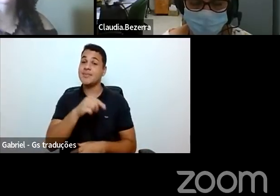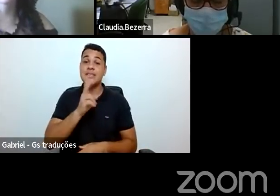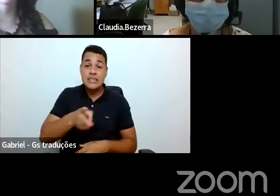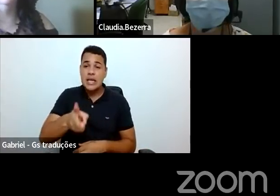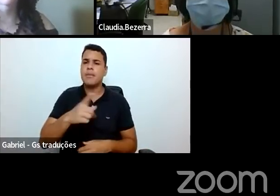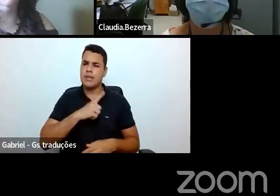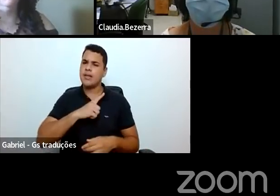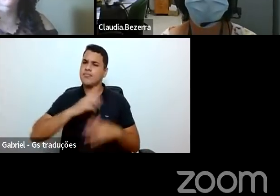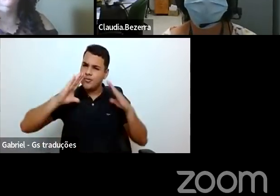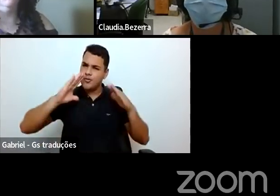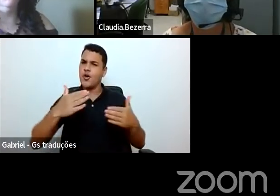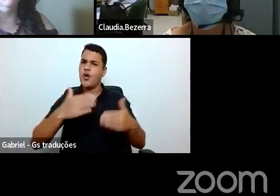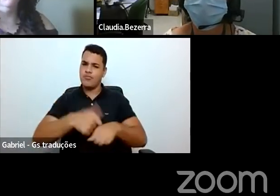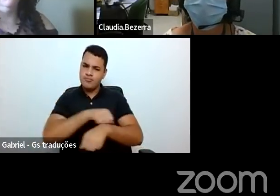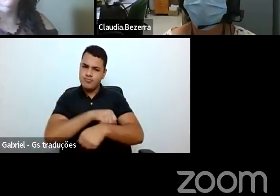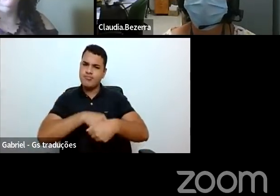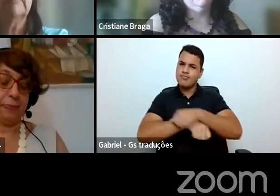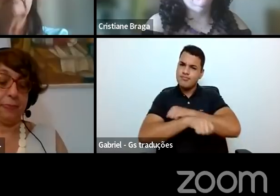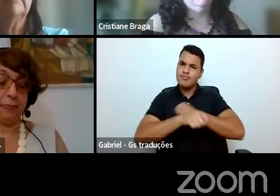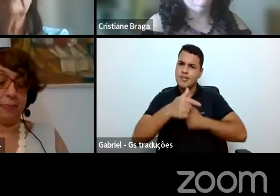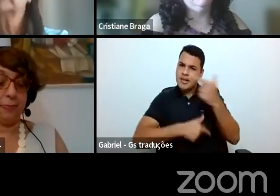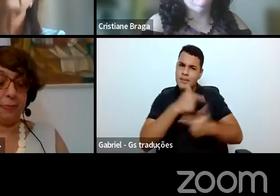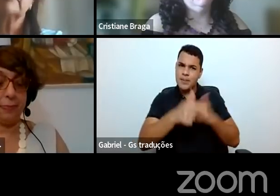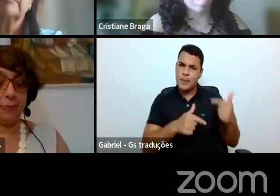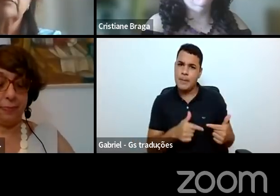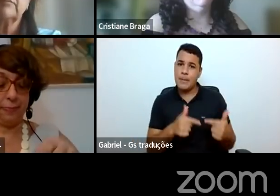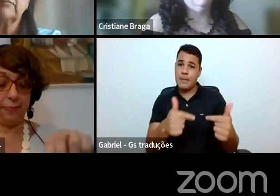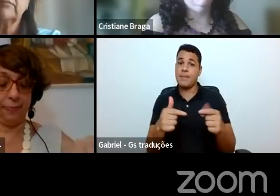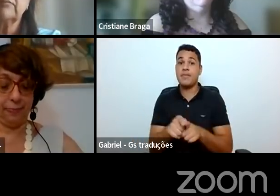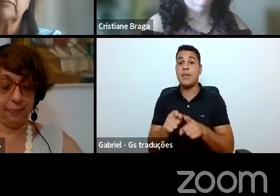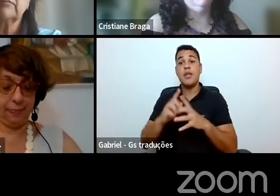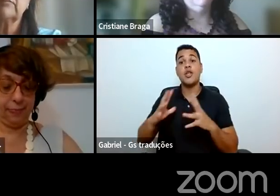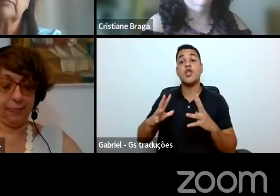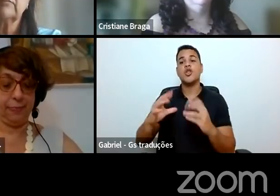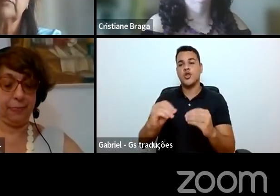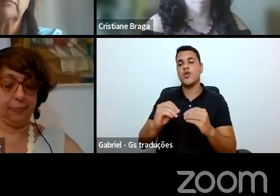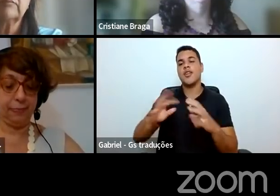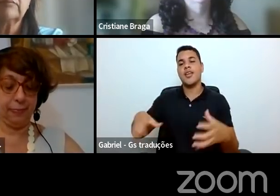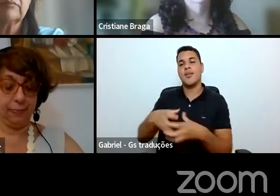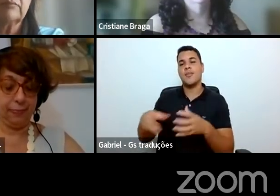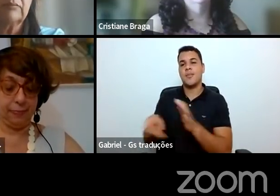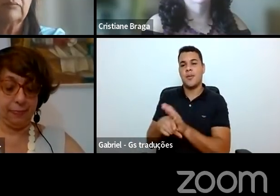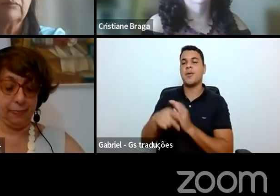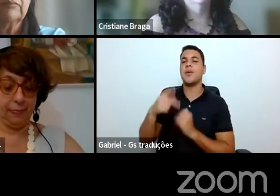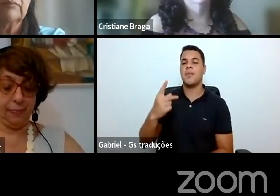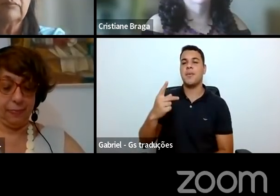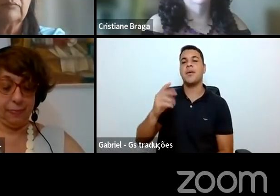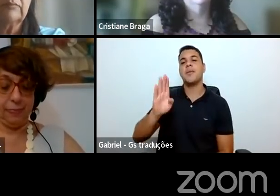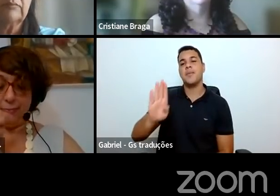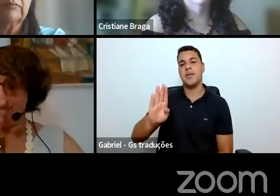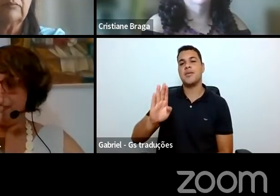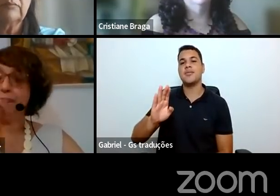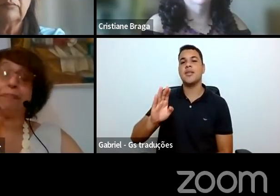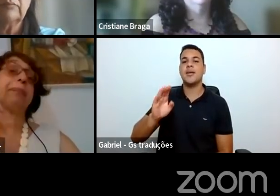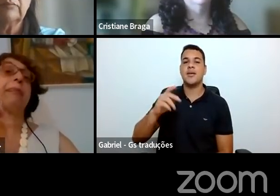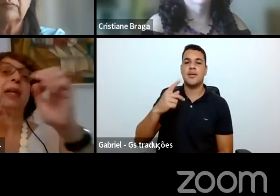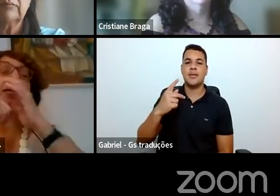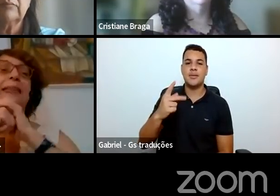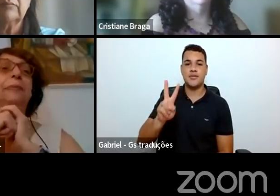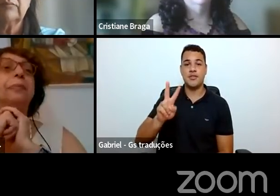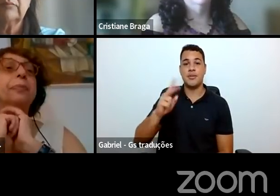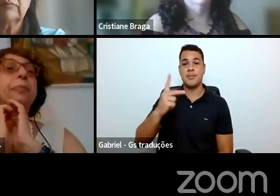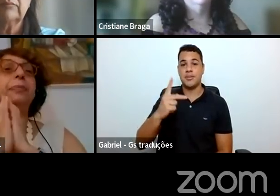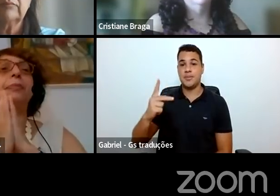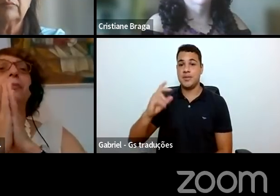muita dedicação, assim como toda a equipe da VPPCB, a vice de pesquisa tem com muito carinho as coordenações, e